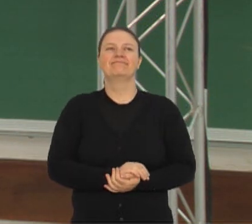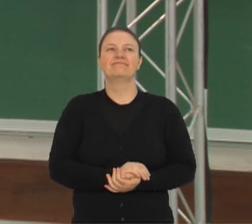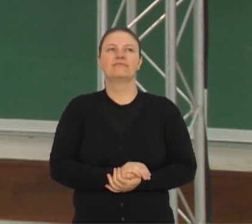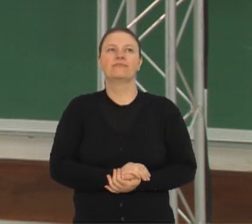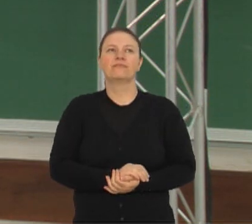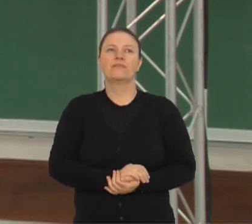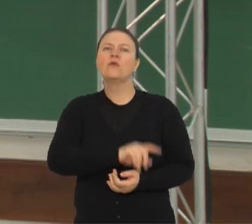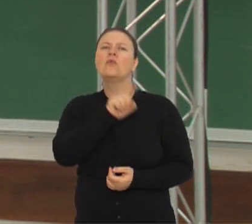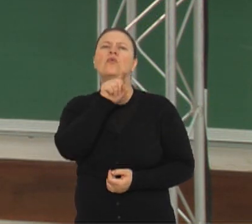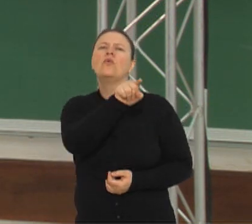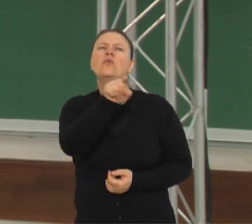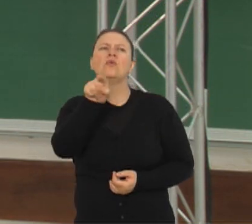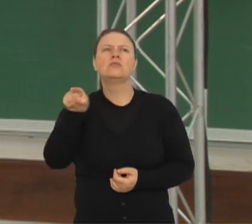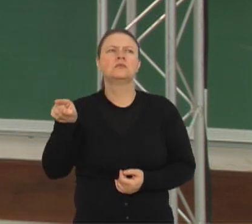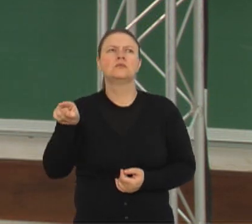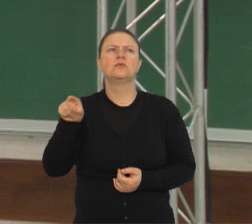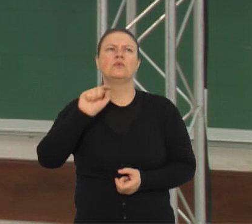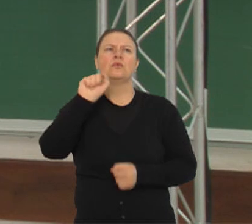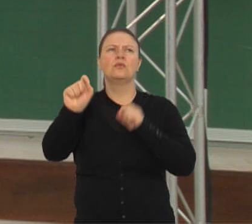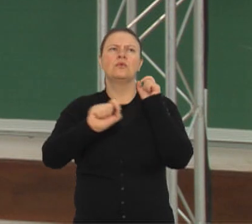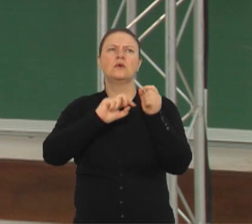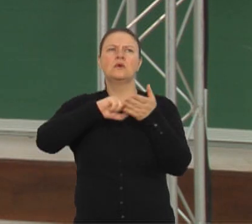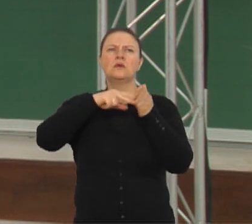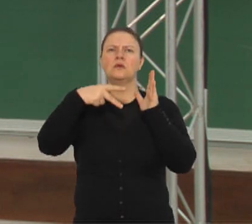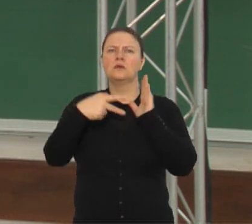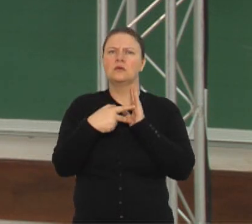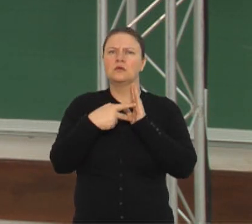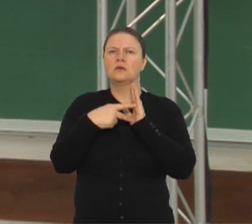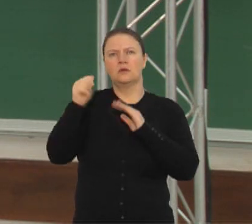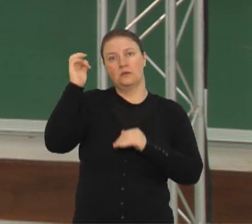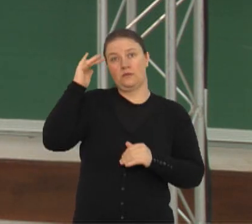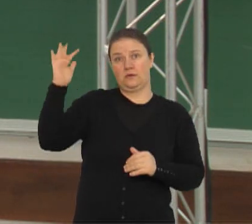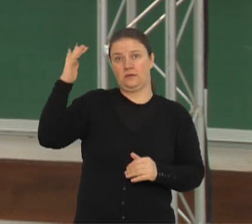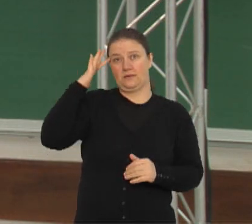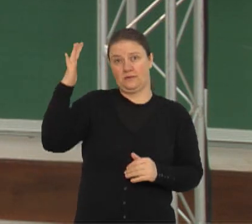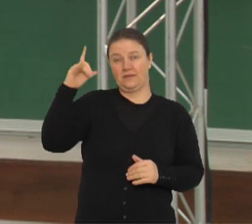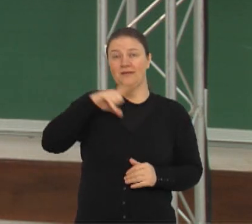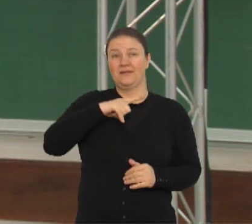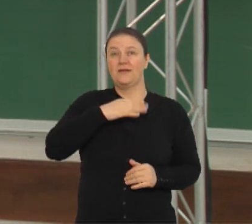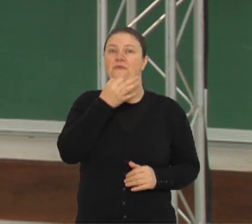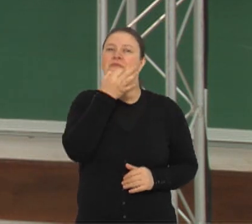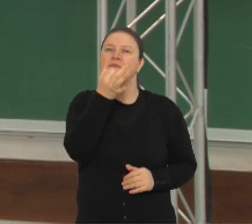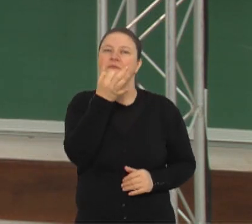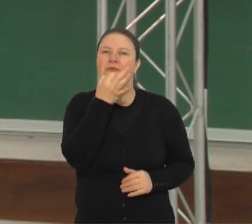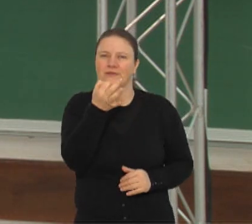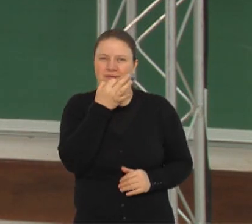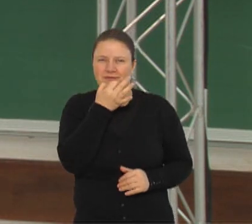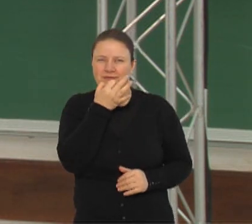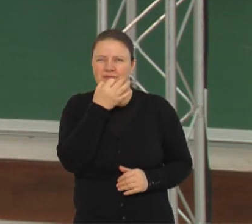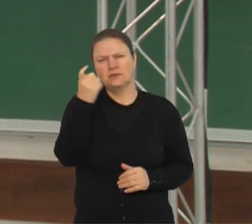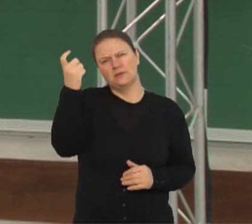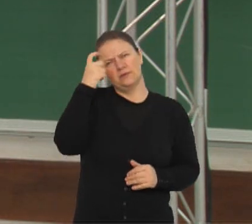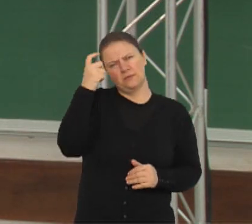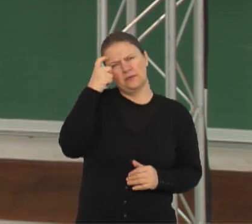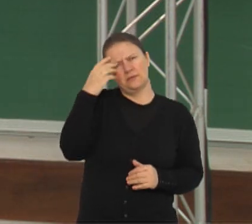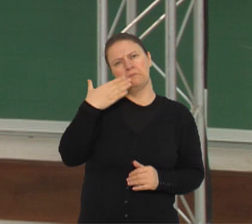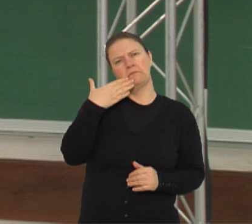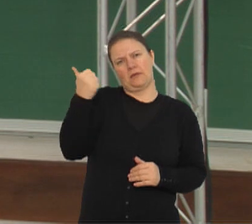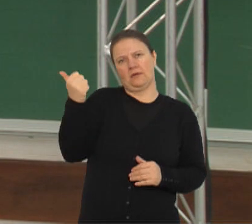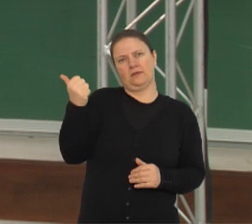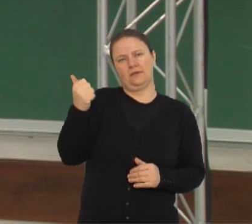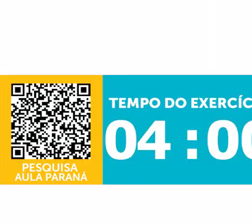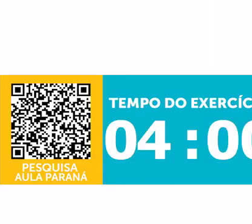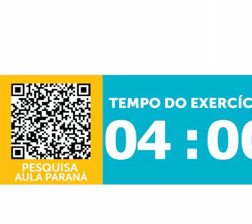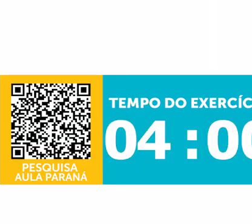Para você, o que significa filosofar? Aqui temos uma pequena sugestão, mas vamos pensar um pouco melhor sobre